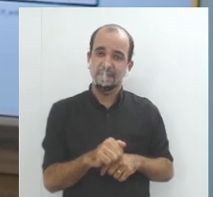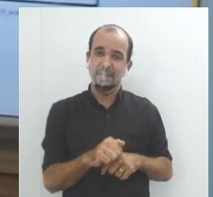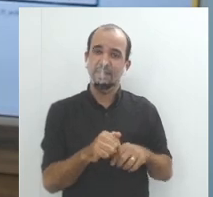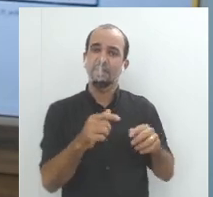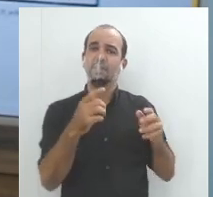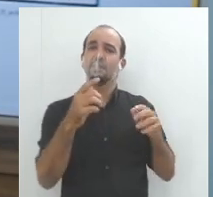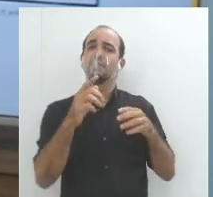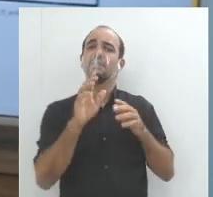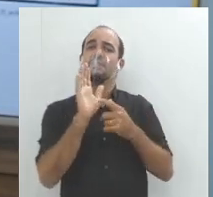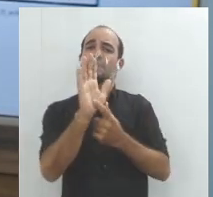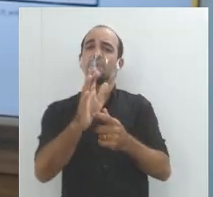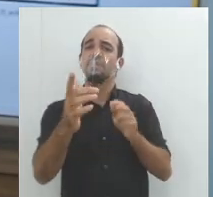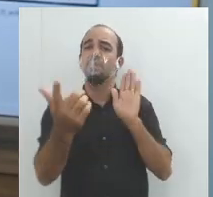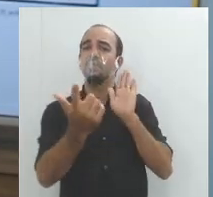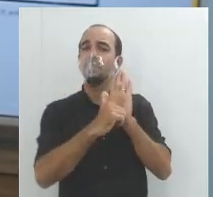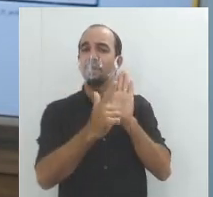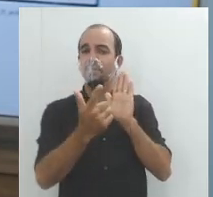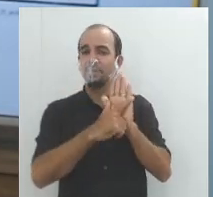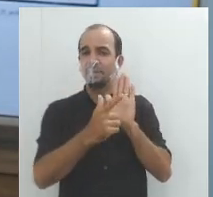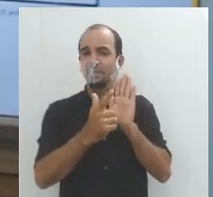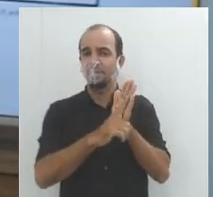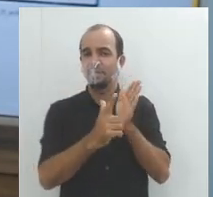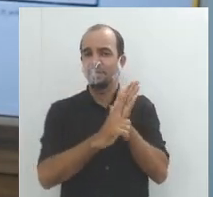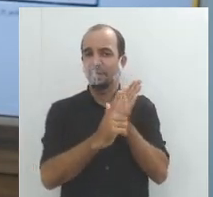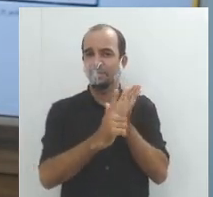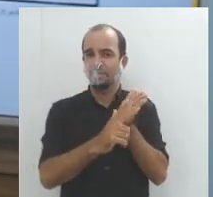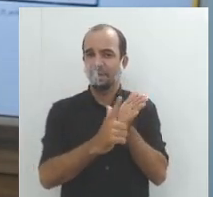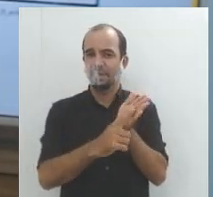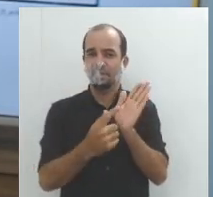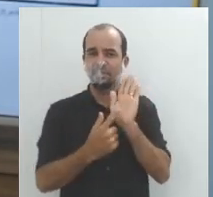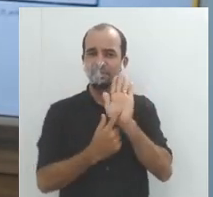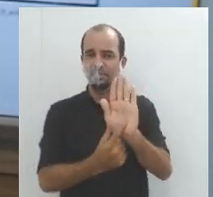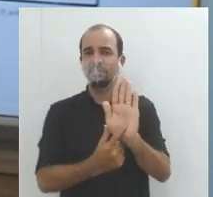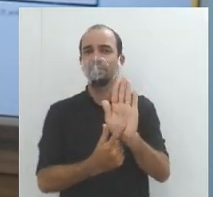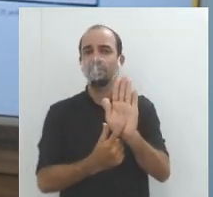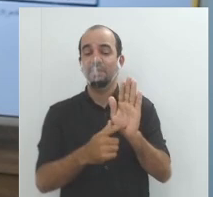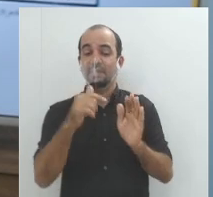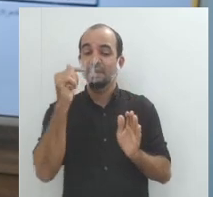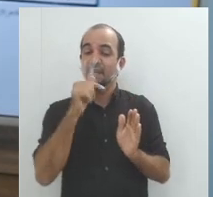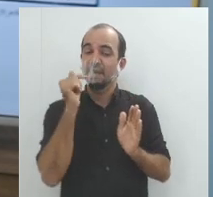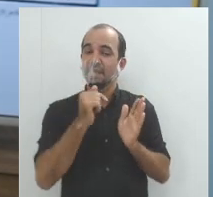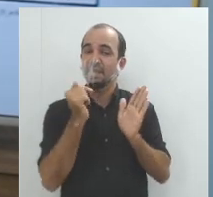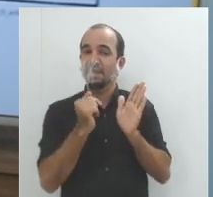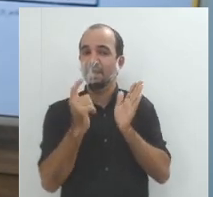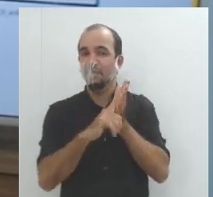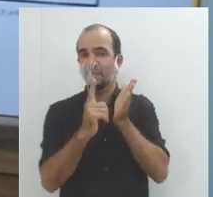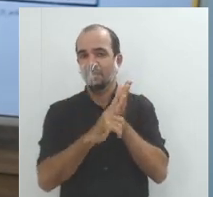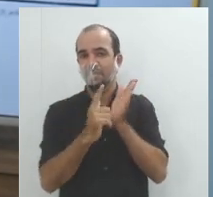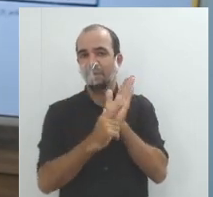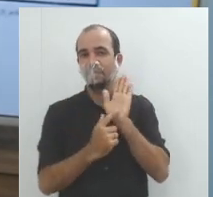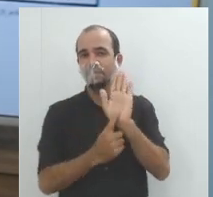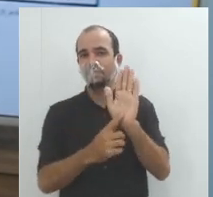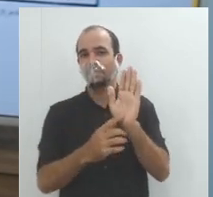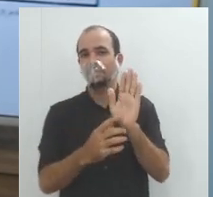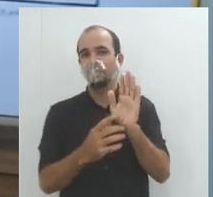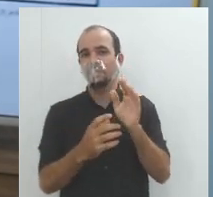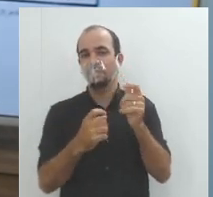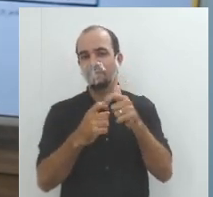fala, né? Ela apresenta a consulta: aqui está, aqui, que é o